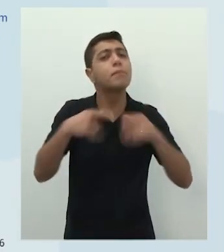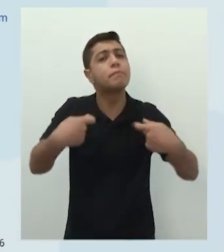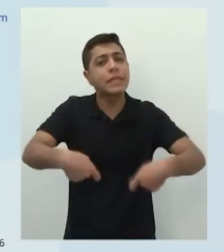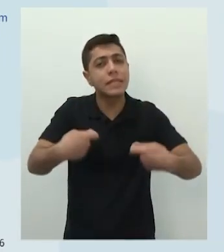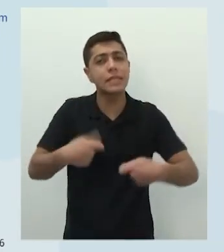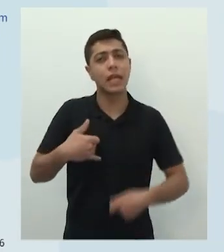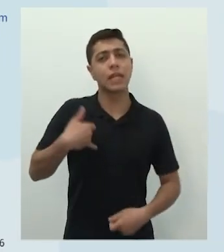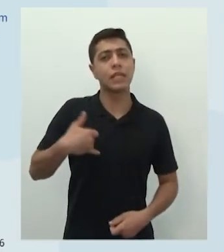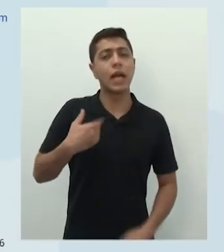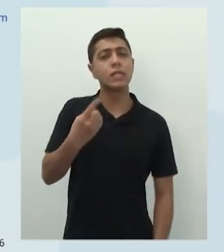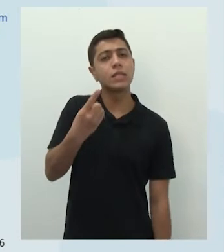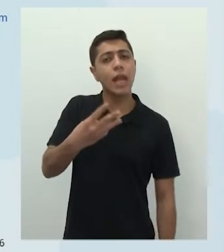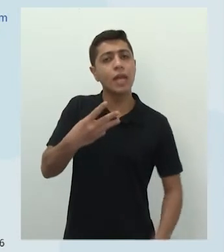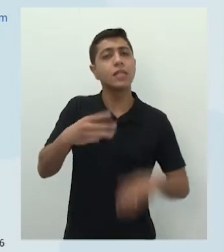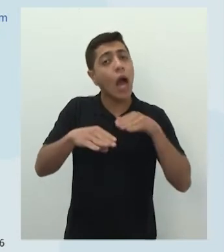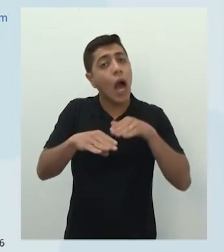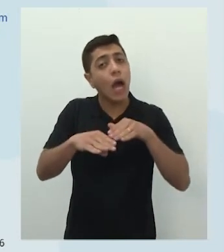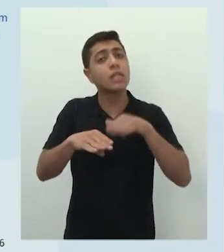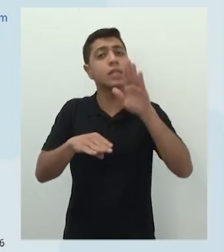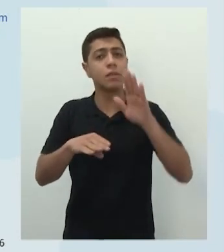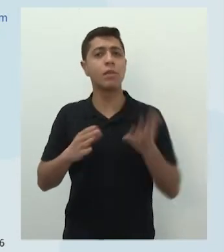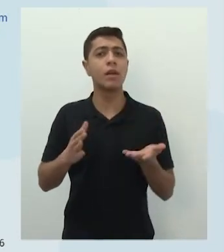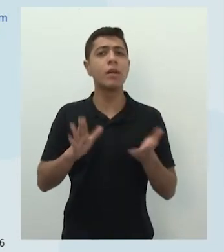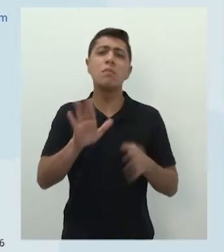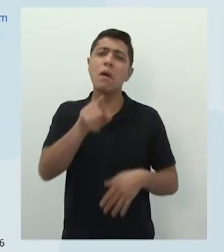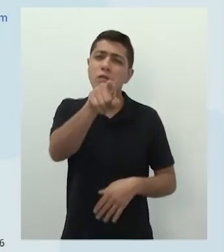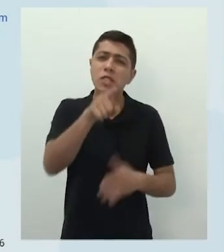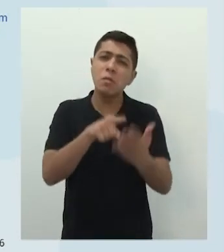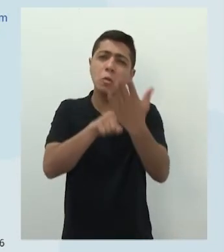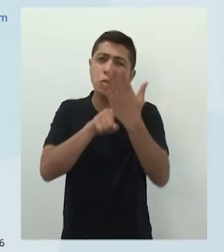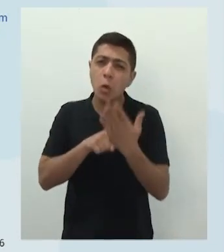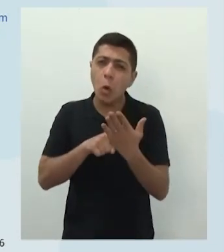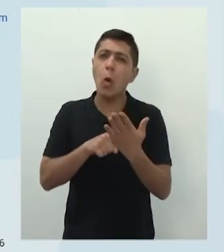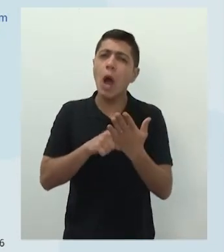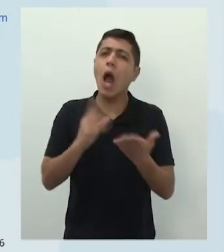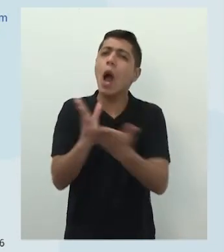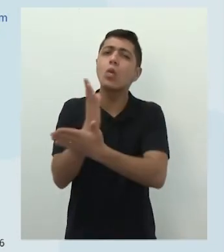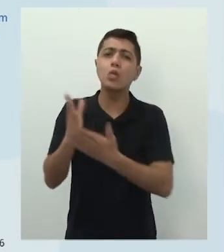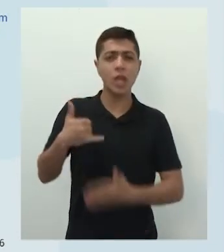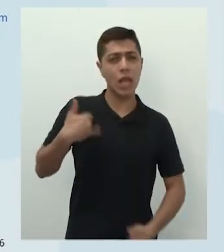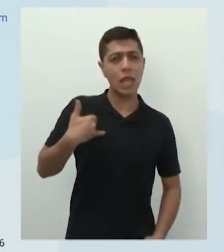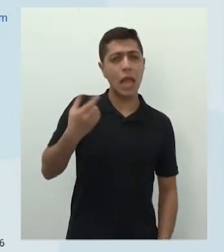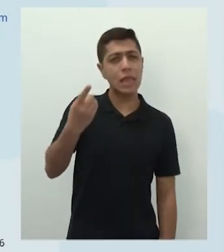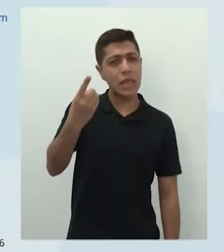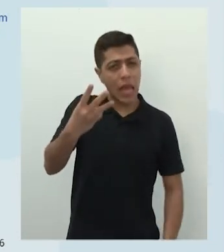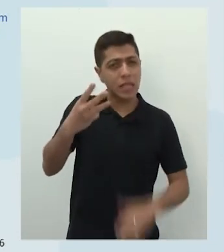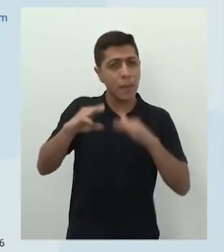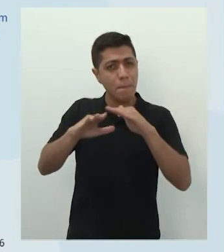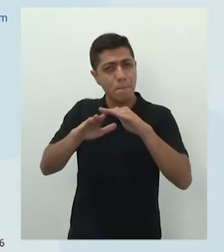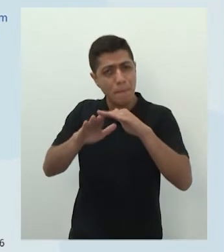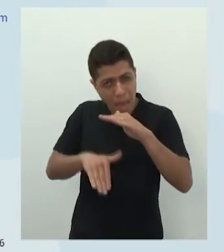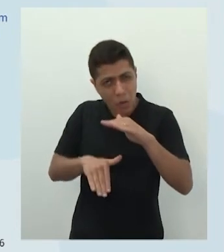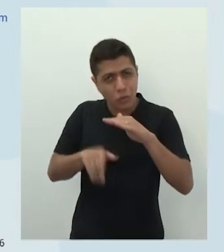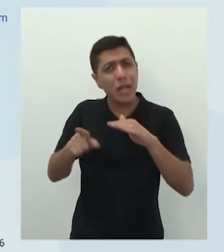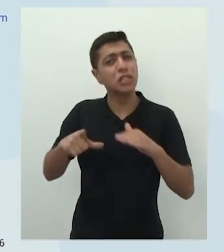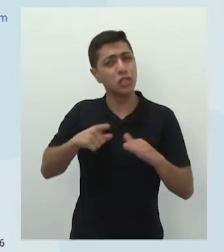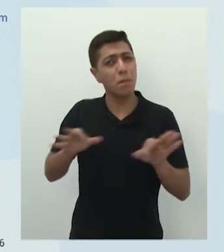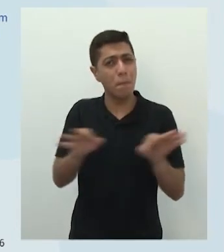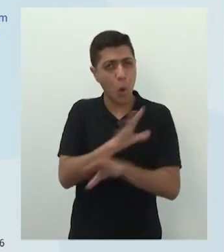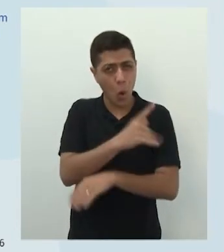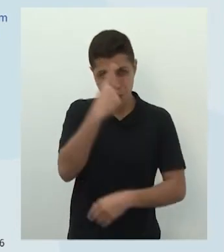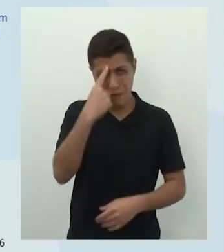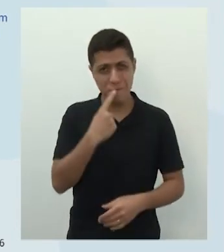na rede social. Veja, eu tenho 97% do molecada de 15 a 17 anos tem perfil, 94% de 13 a